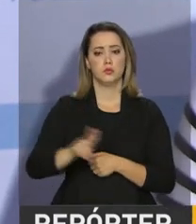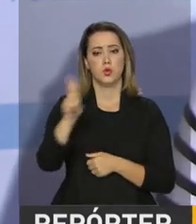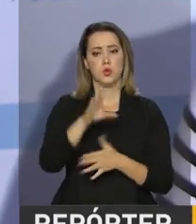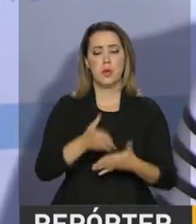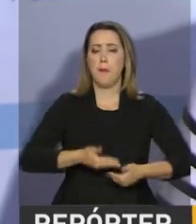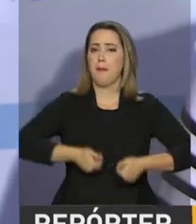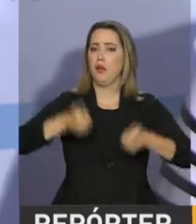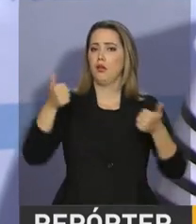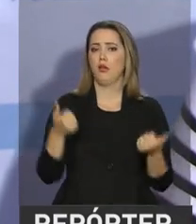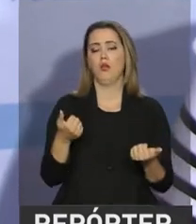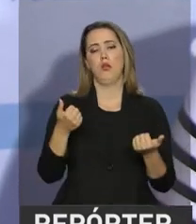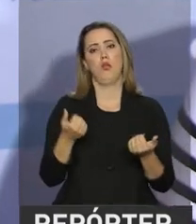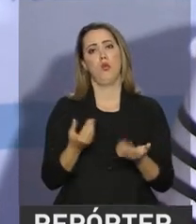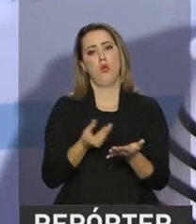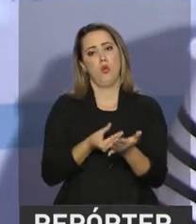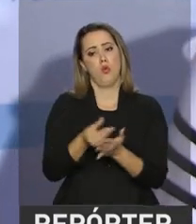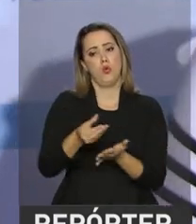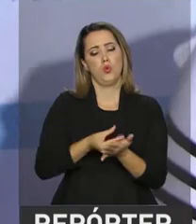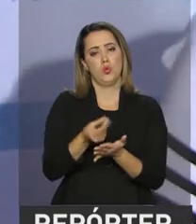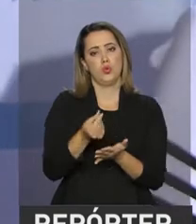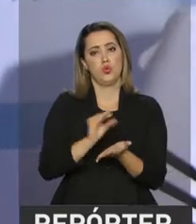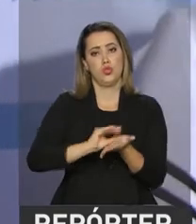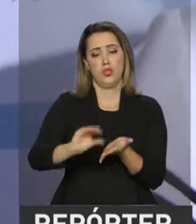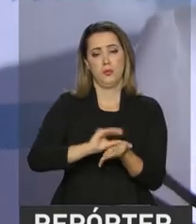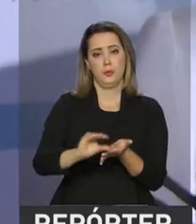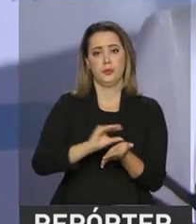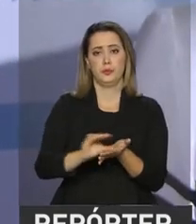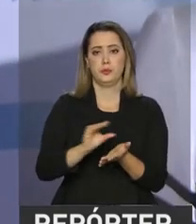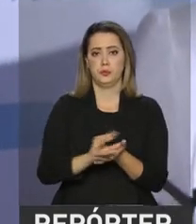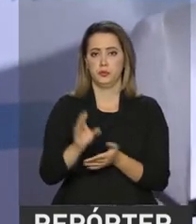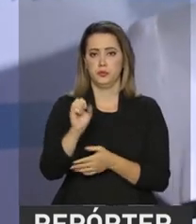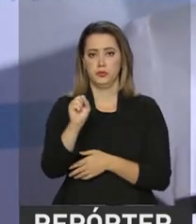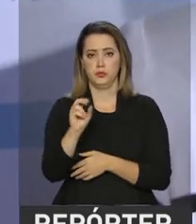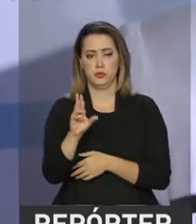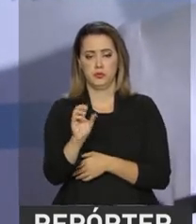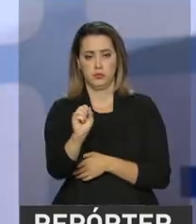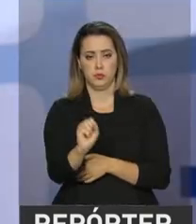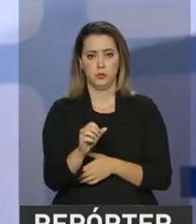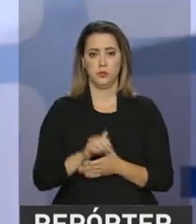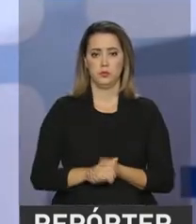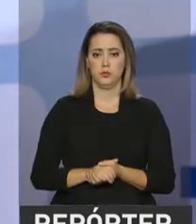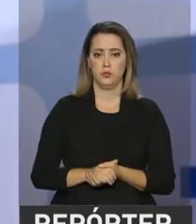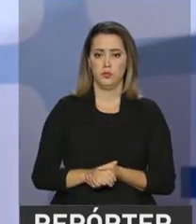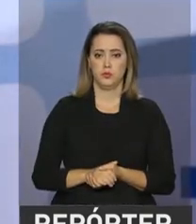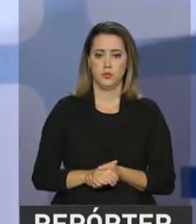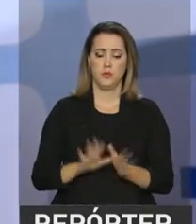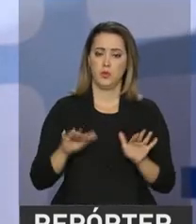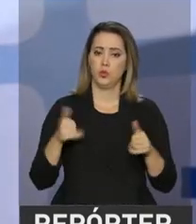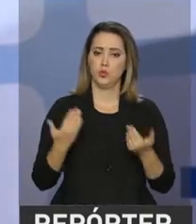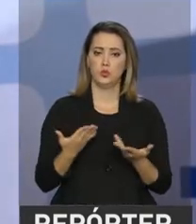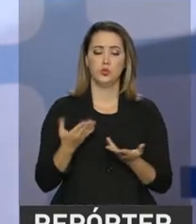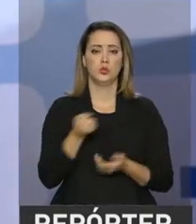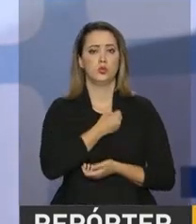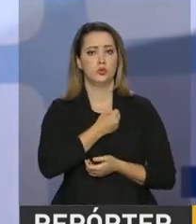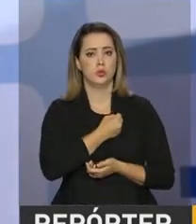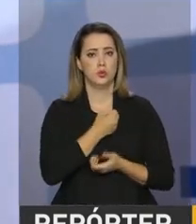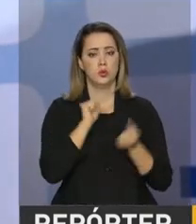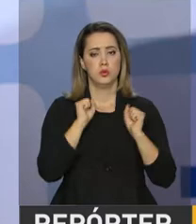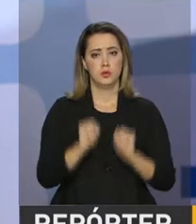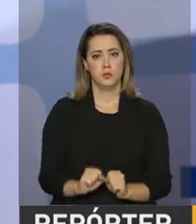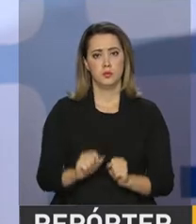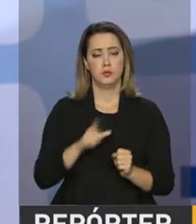forma possível o recurso disponível no sistema único de saúde para atender a população consolidando os dados ele poderá